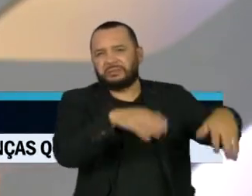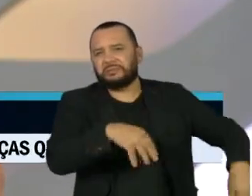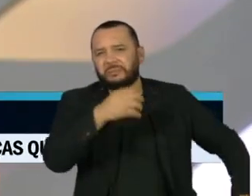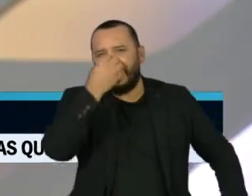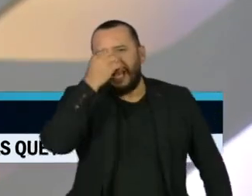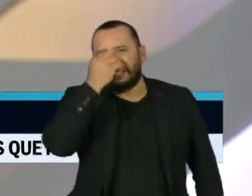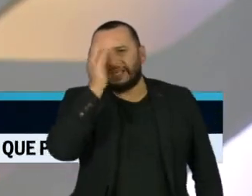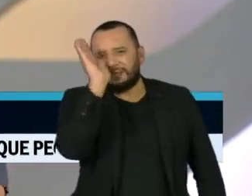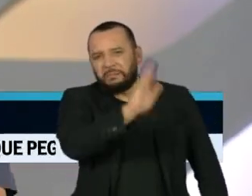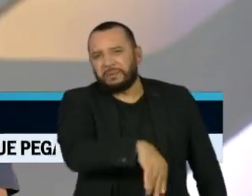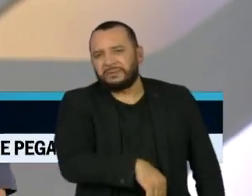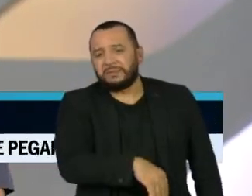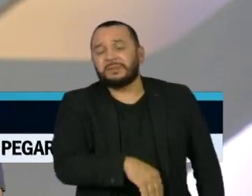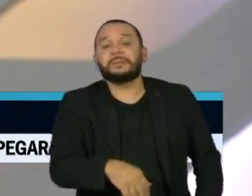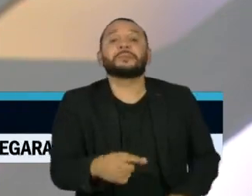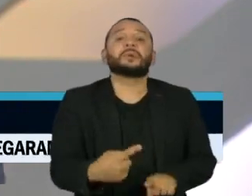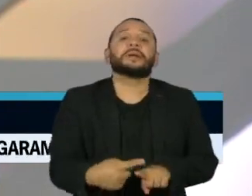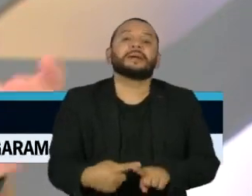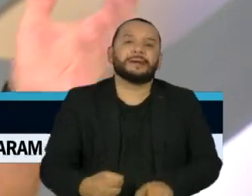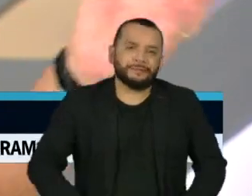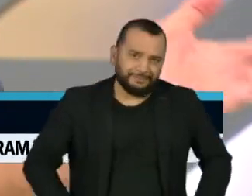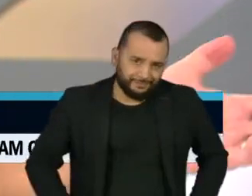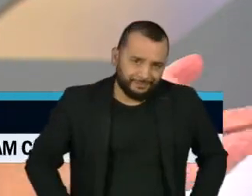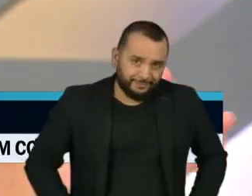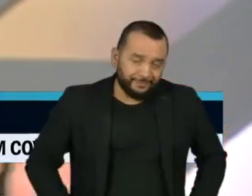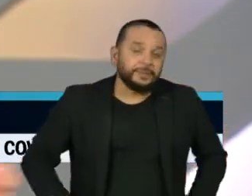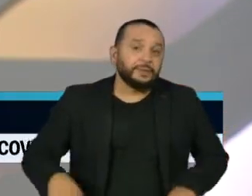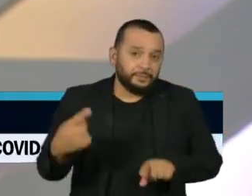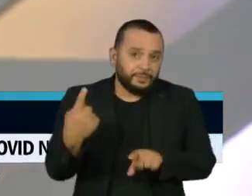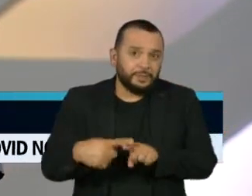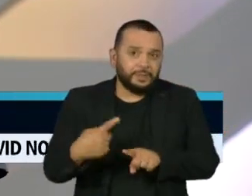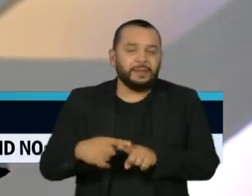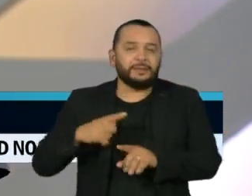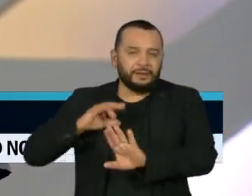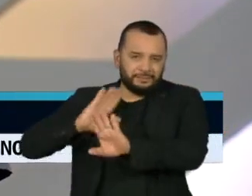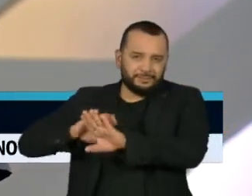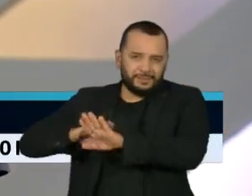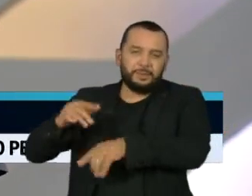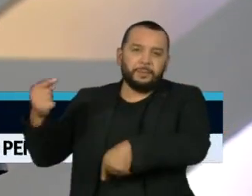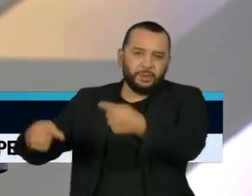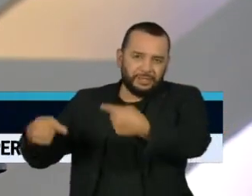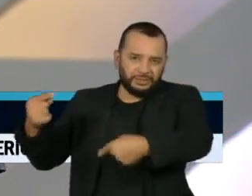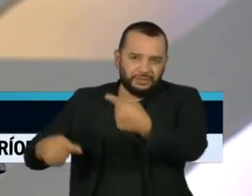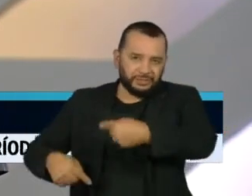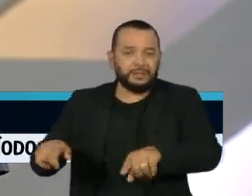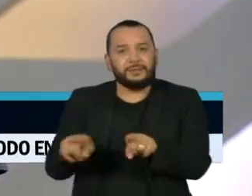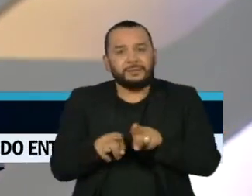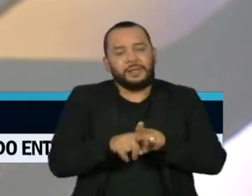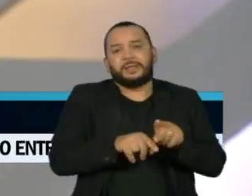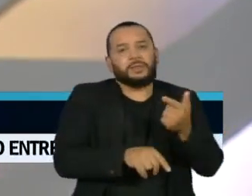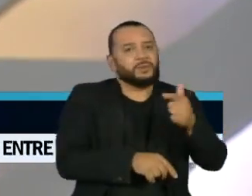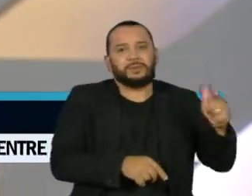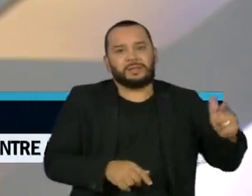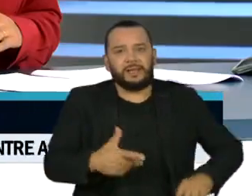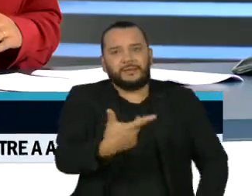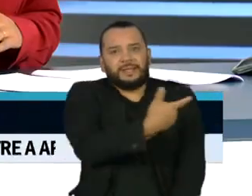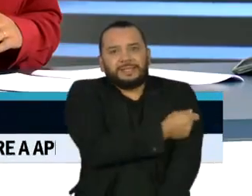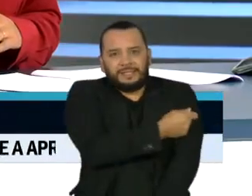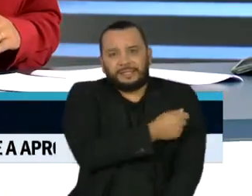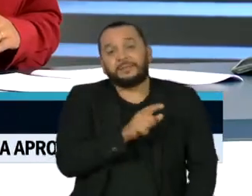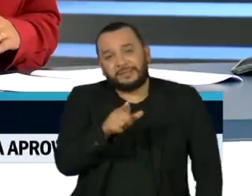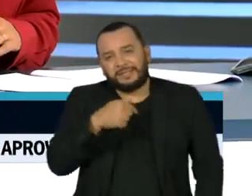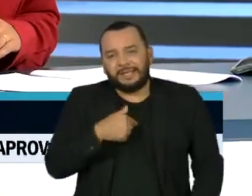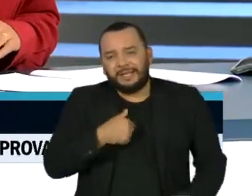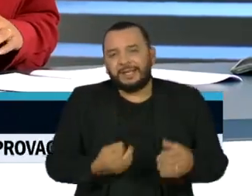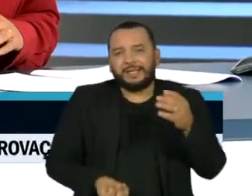aconteceu é simplesmente devido ao fato e o lado tem pulinho uma política Eleitoral de outro lado você não tem vacina Então você vai